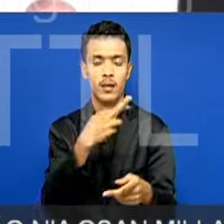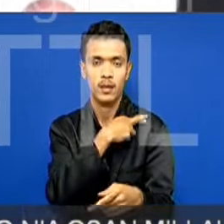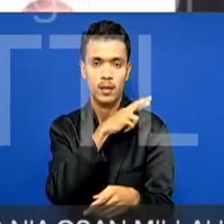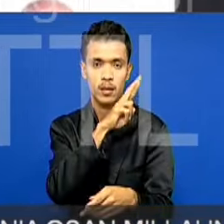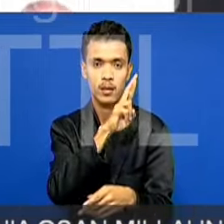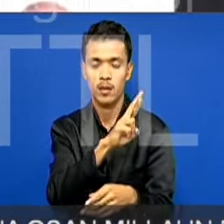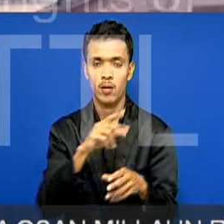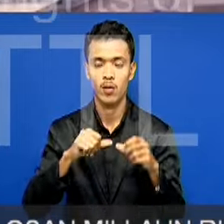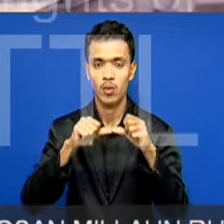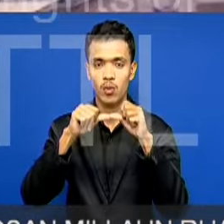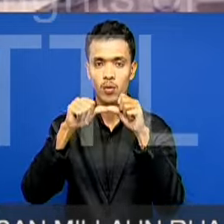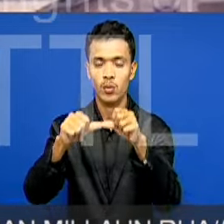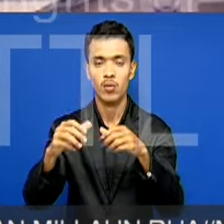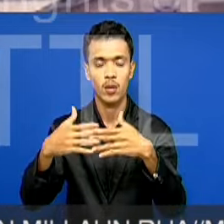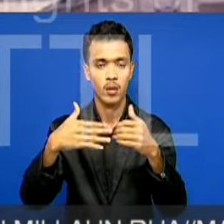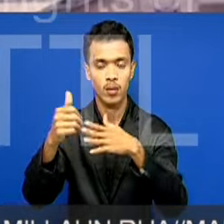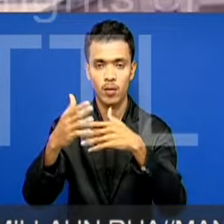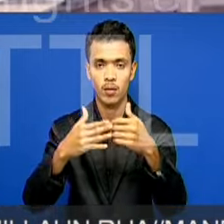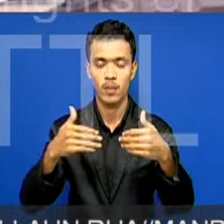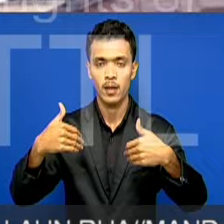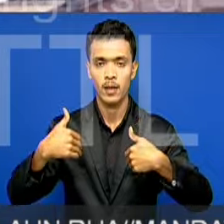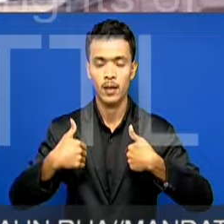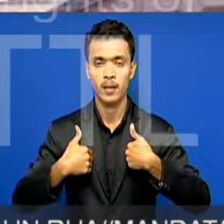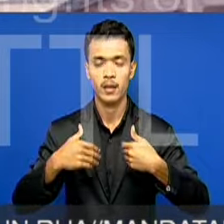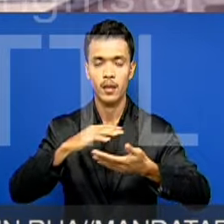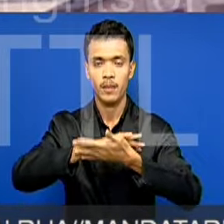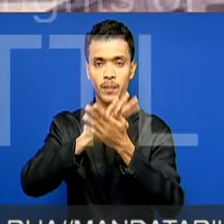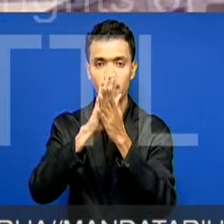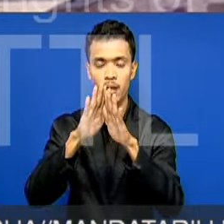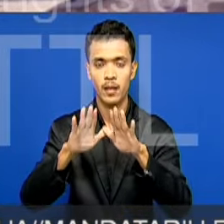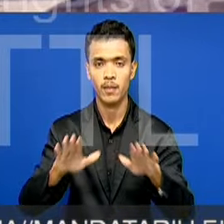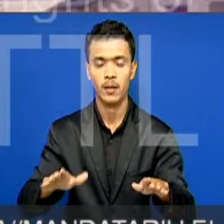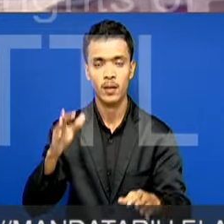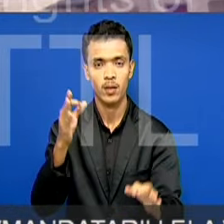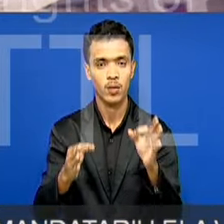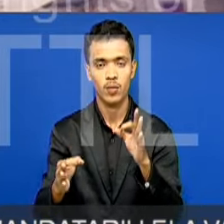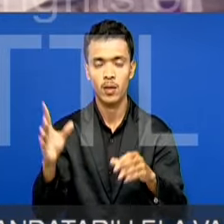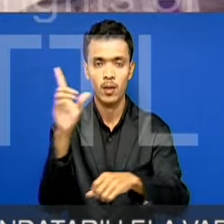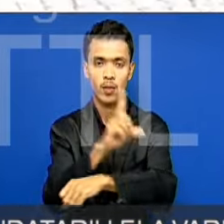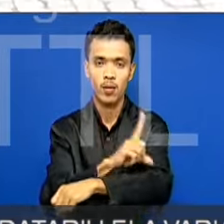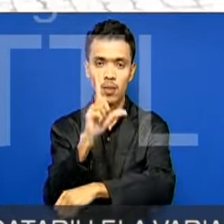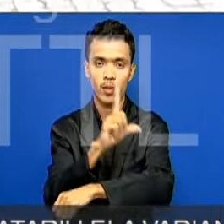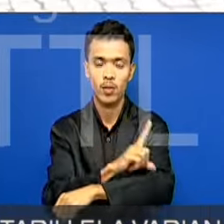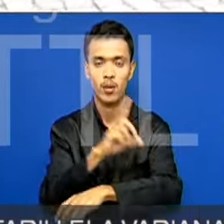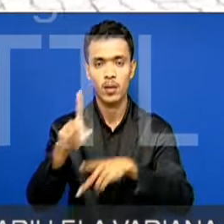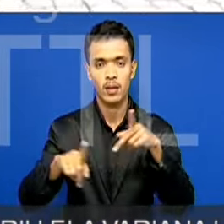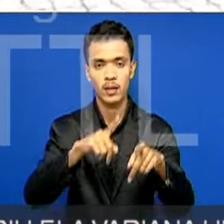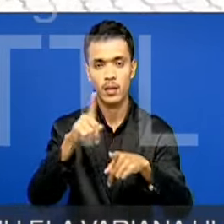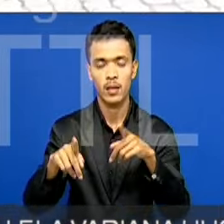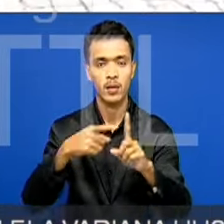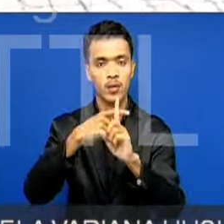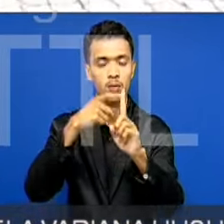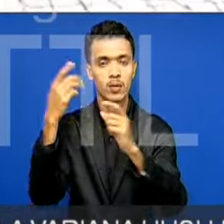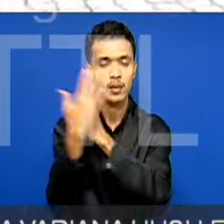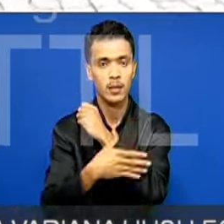né, continua lá o normal e a ambiente hermatic. Do né, lorong-lorong, sarani, rucinação